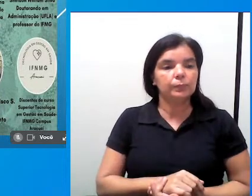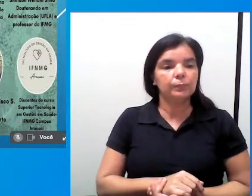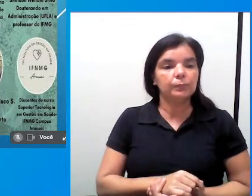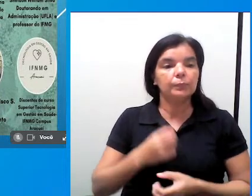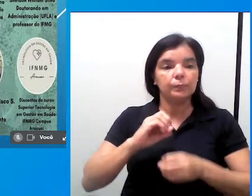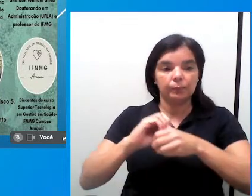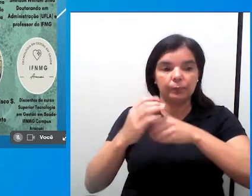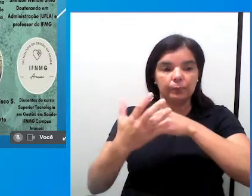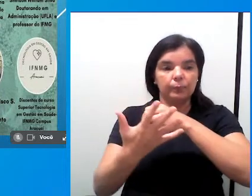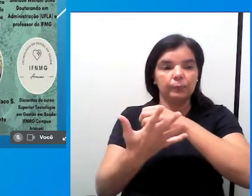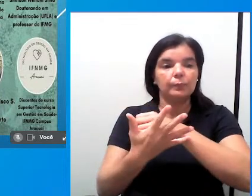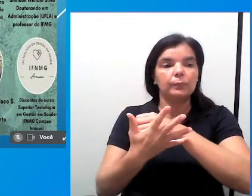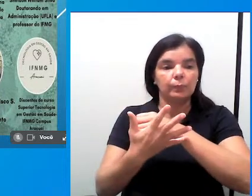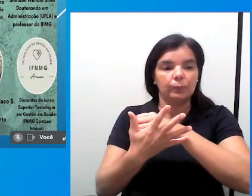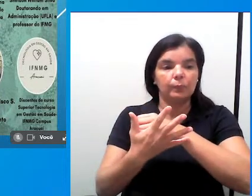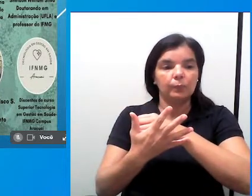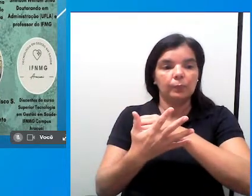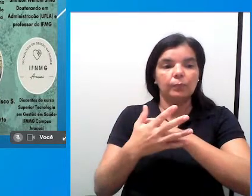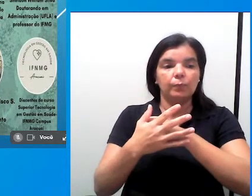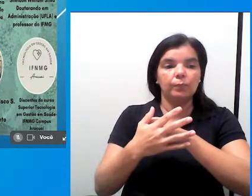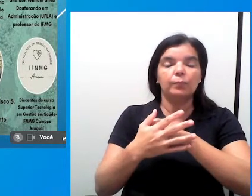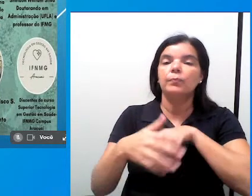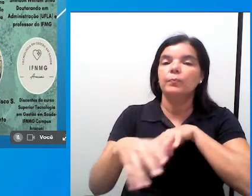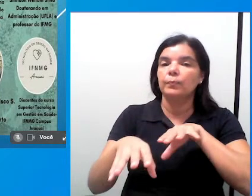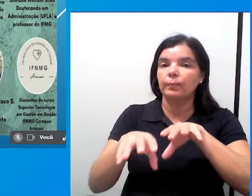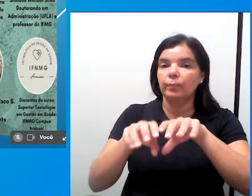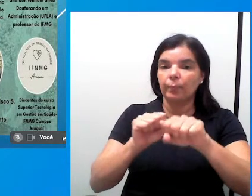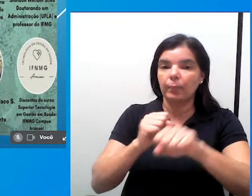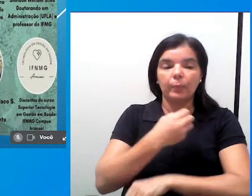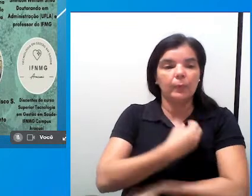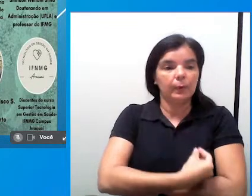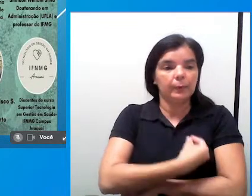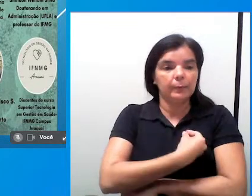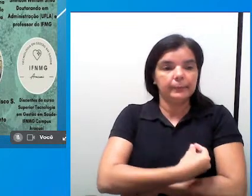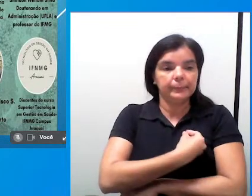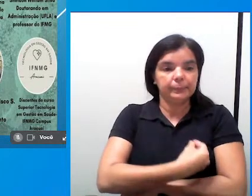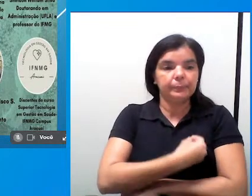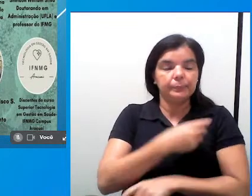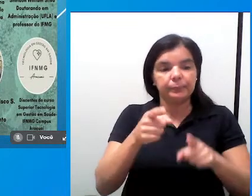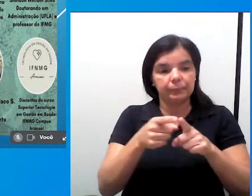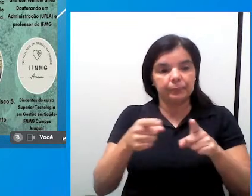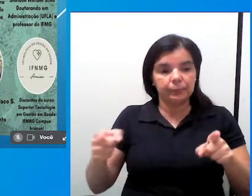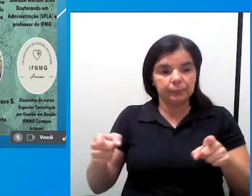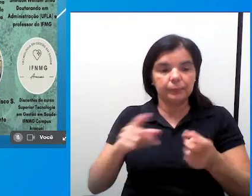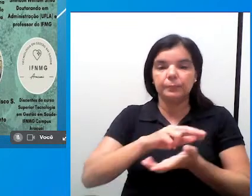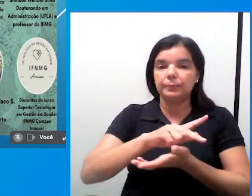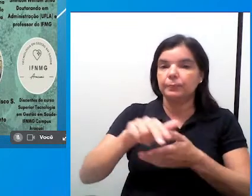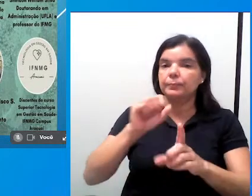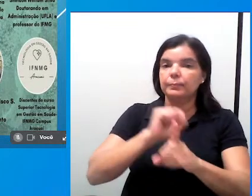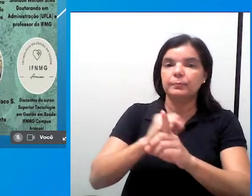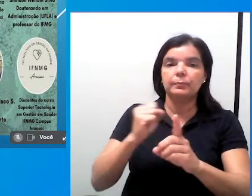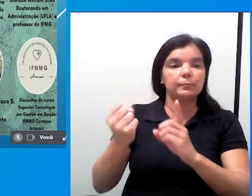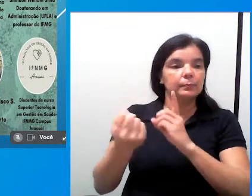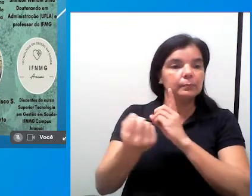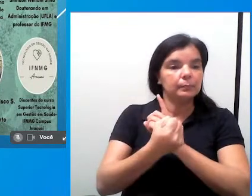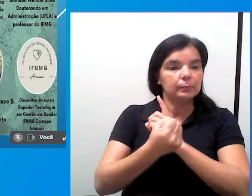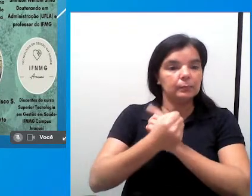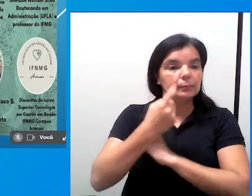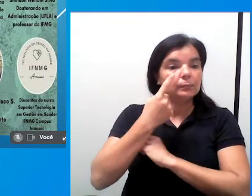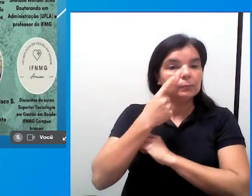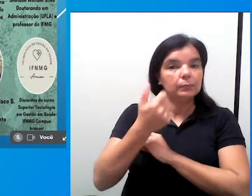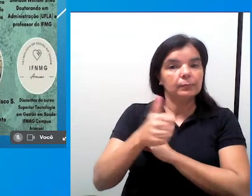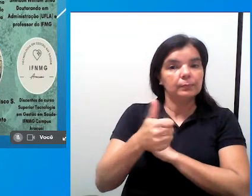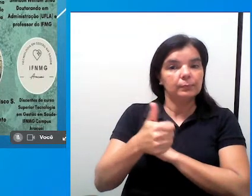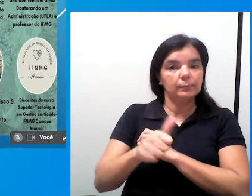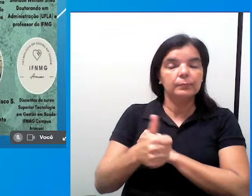da Covid, que eram de formação, assim, de participantes de segmentos diversos da sociedade, a verificação